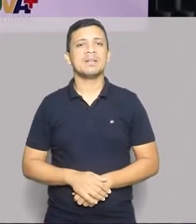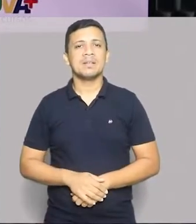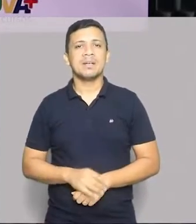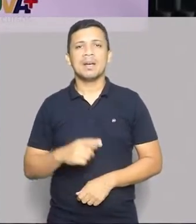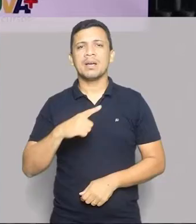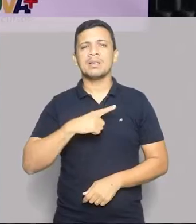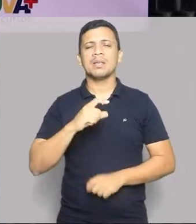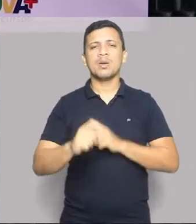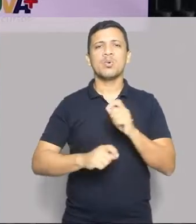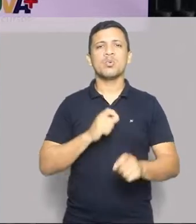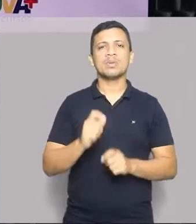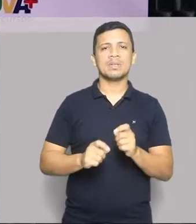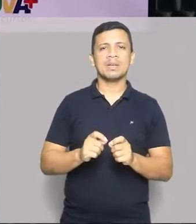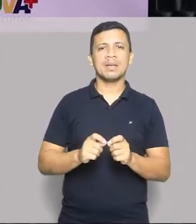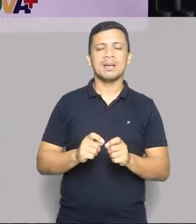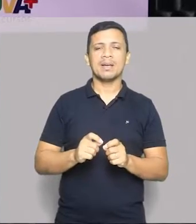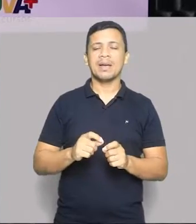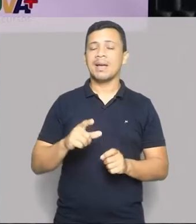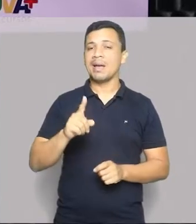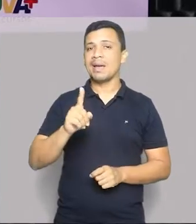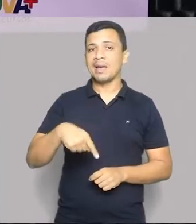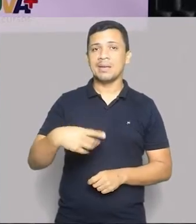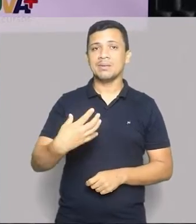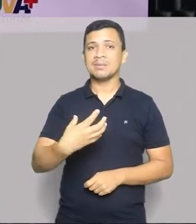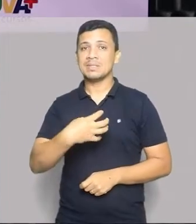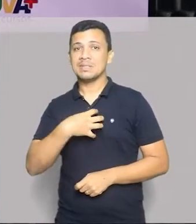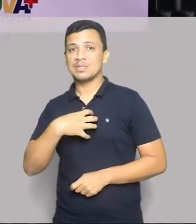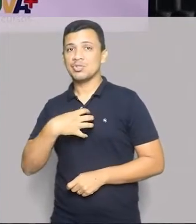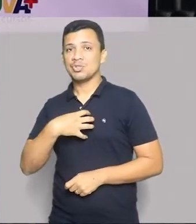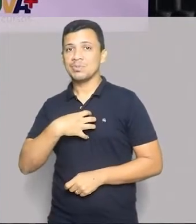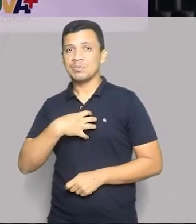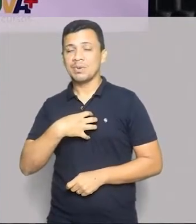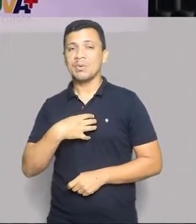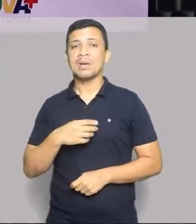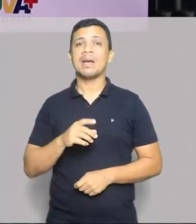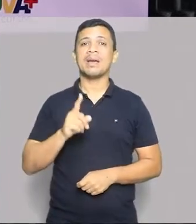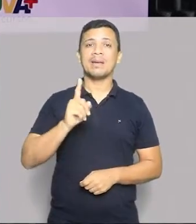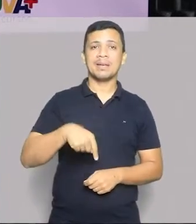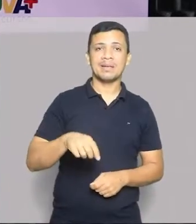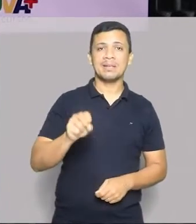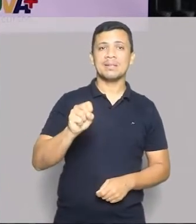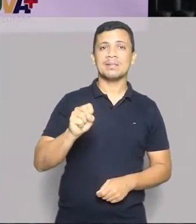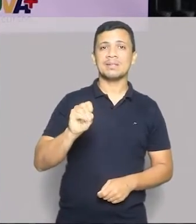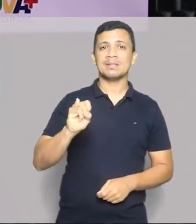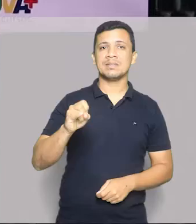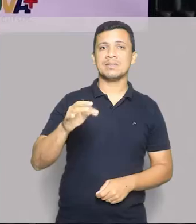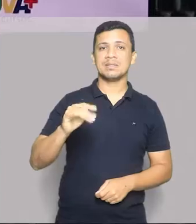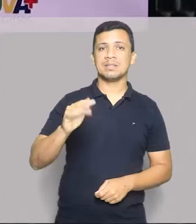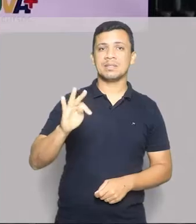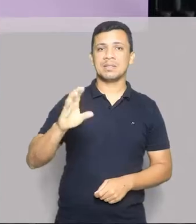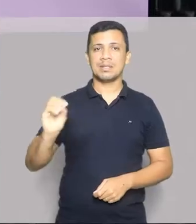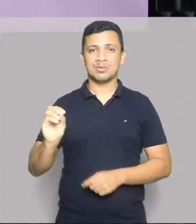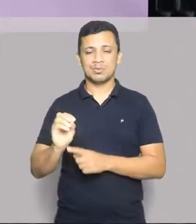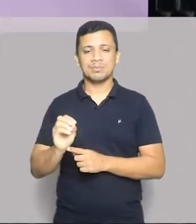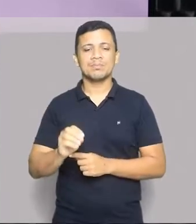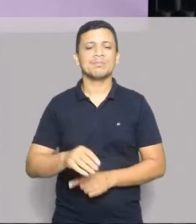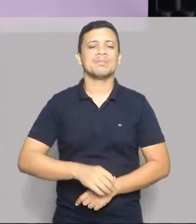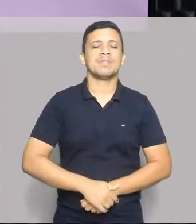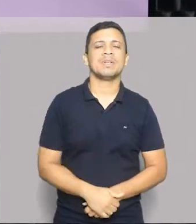se está falando em termos de sentido, né? Não é semântico, é sintático, tá bom? As orações